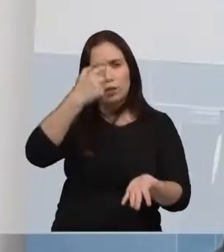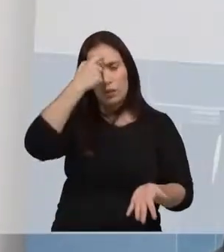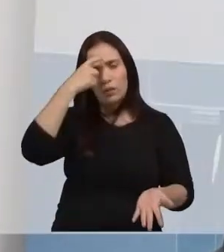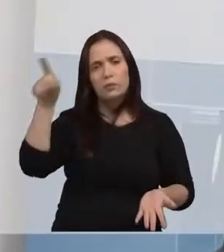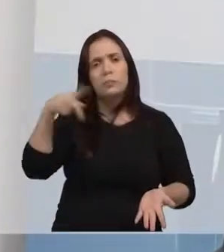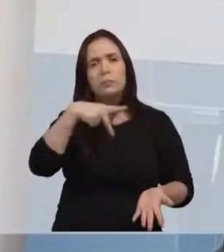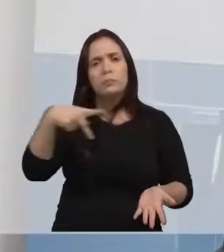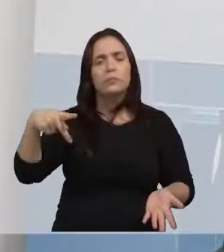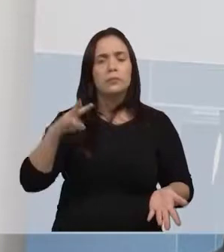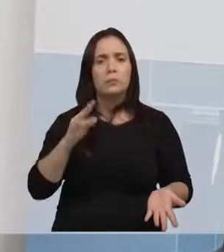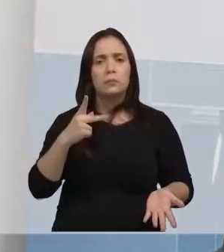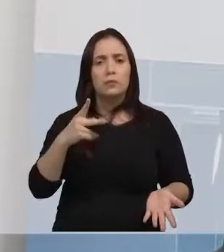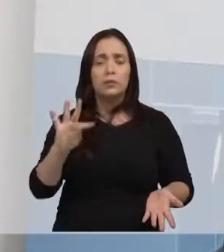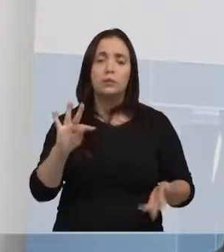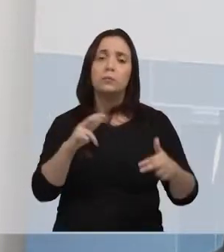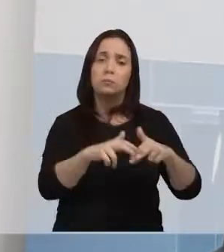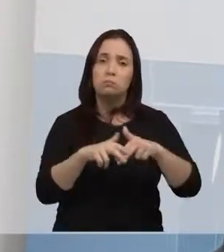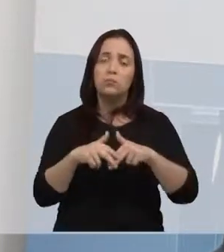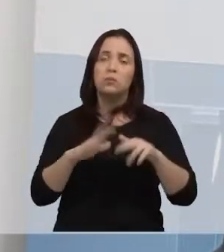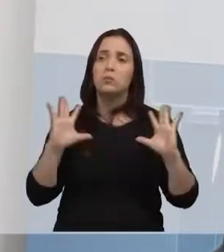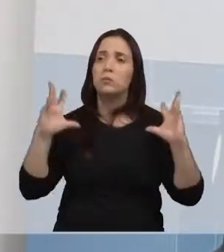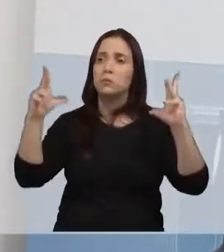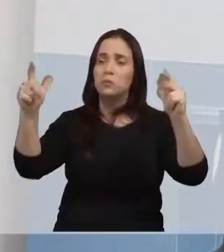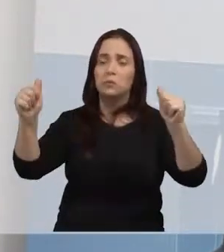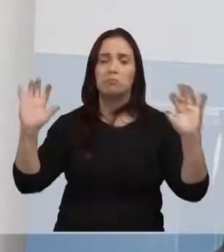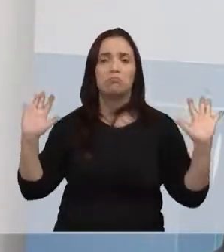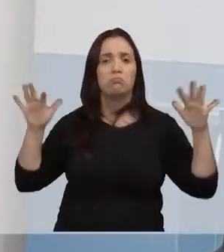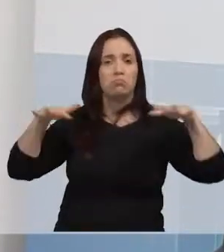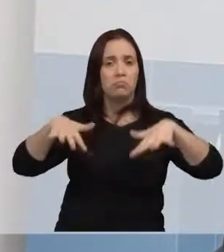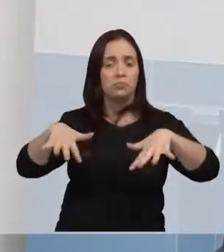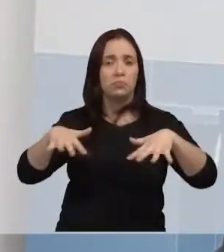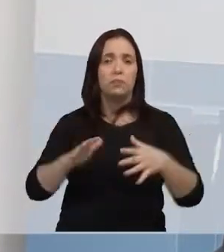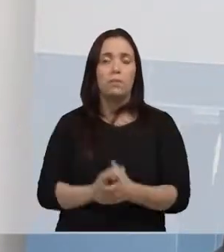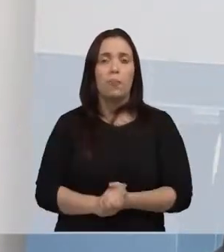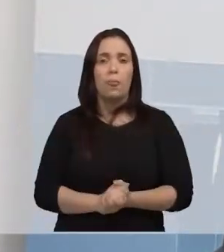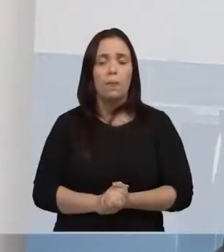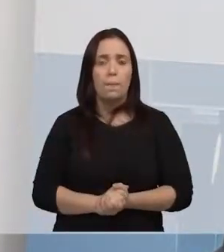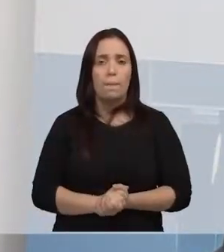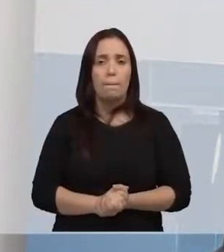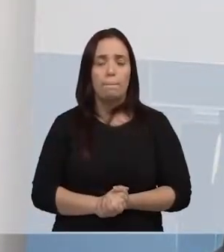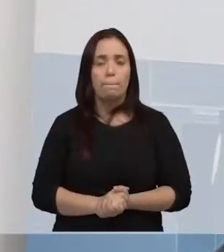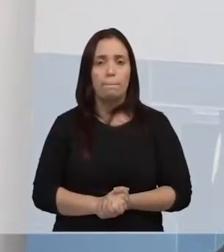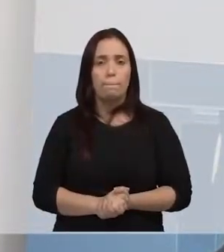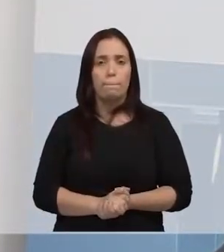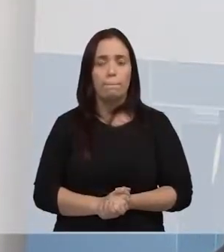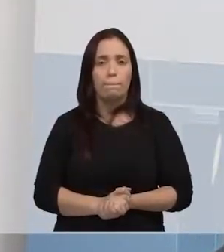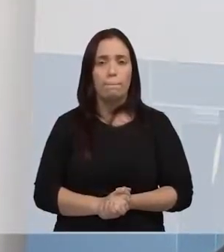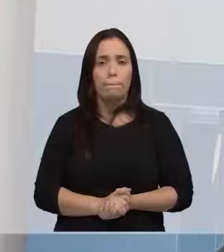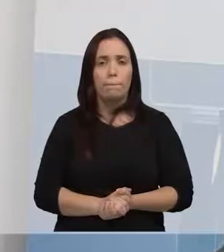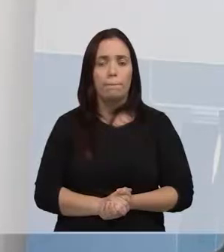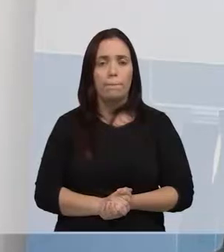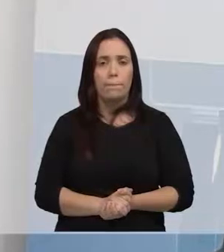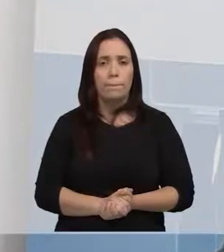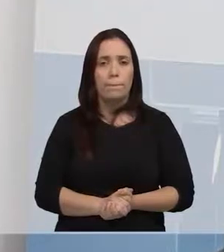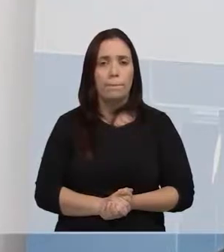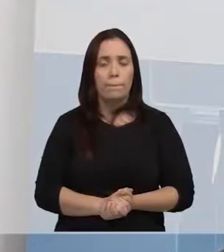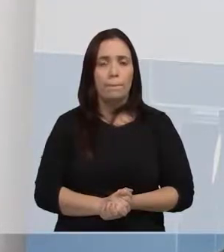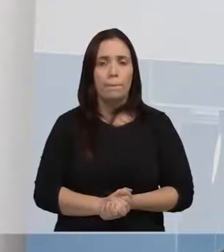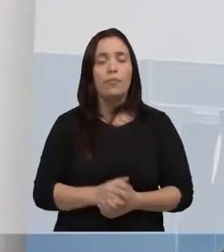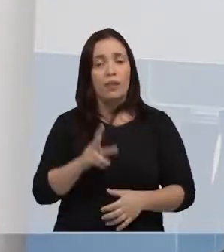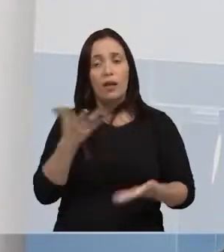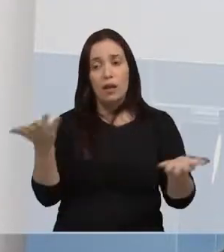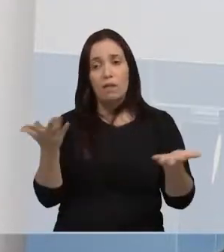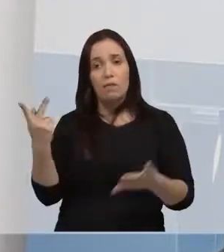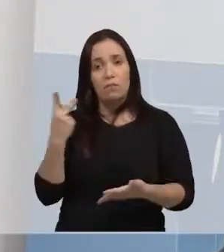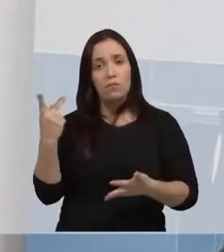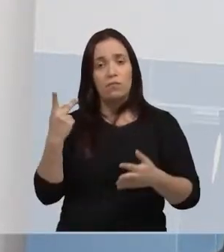presidente do PT, que está levando o PT a essa situação e... Com o aval do Lula. Pois é. É com o aval do Lula, isso aí eu não tenho nenhuma dúvida. Eu vou discutir